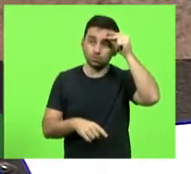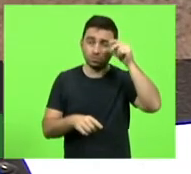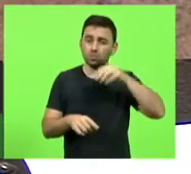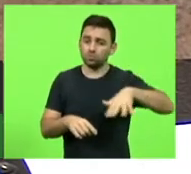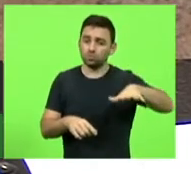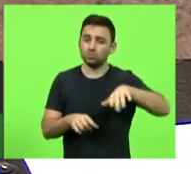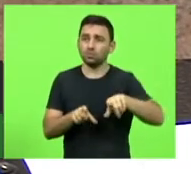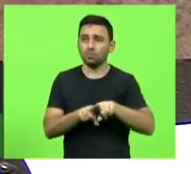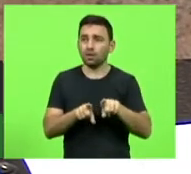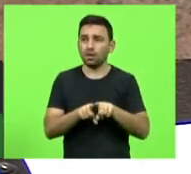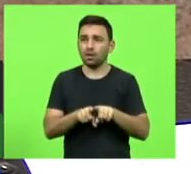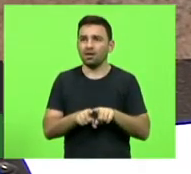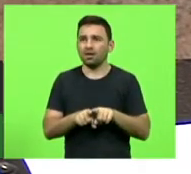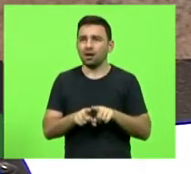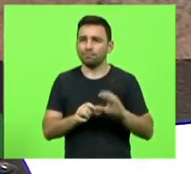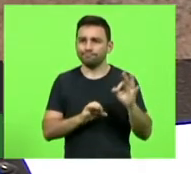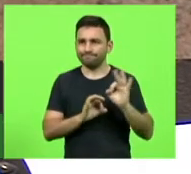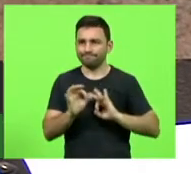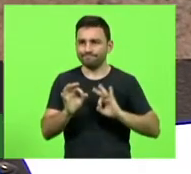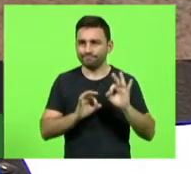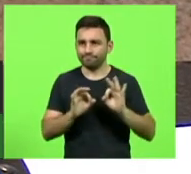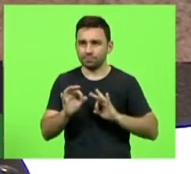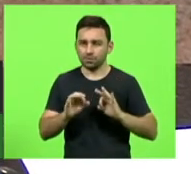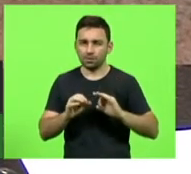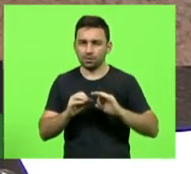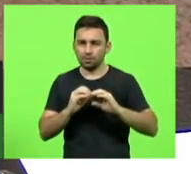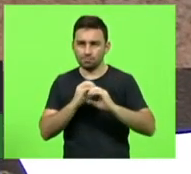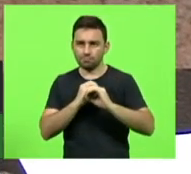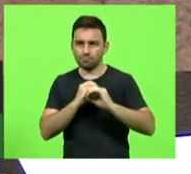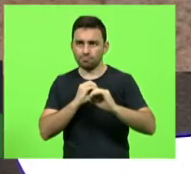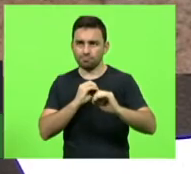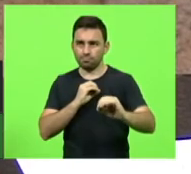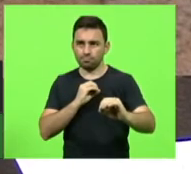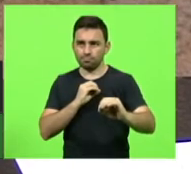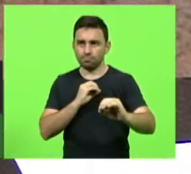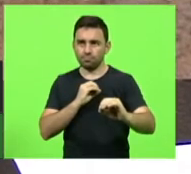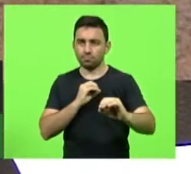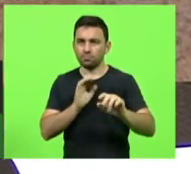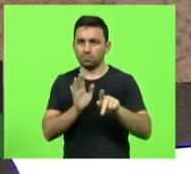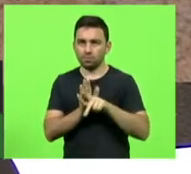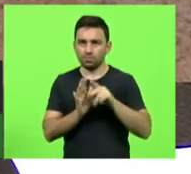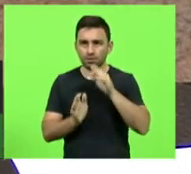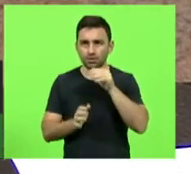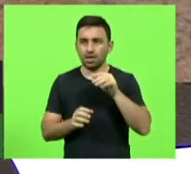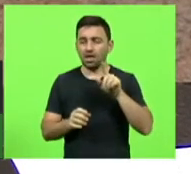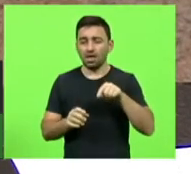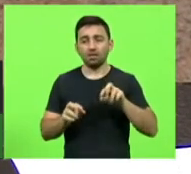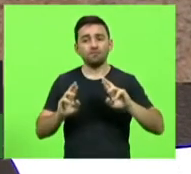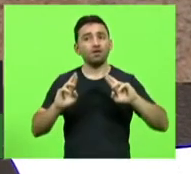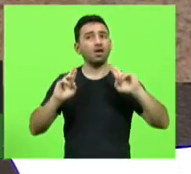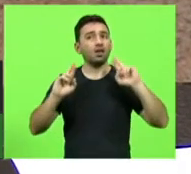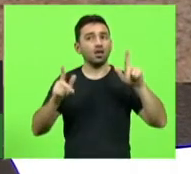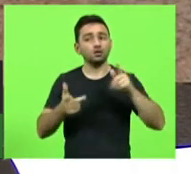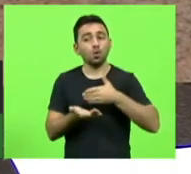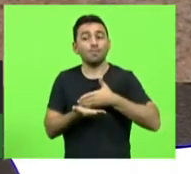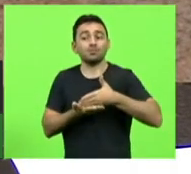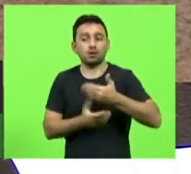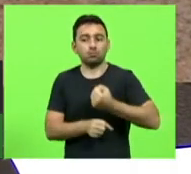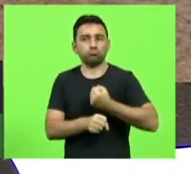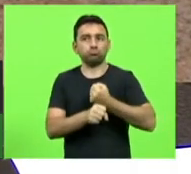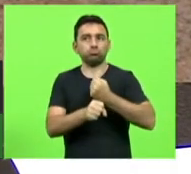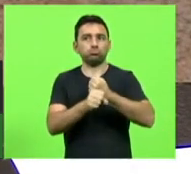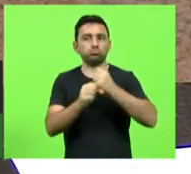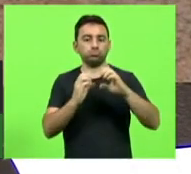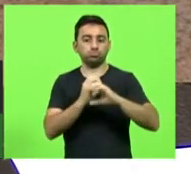A manutenção de uma rede de esgoto, ela é muito diferente da instalação de uma rede de esgoto. Ela tem um